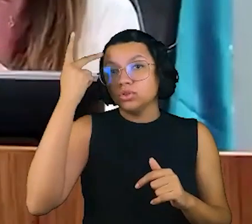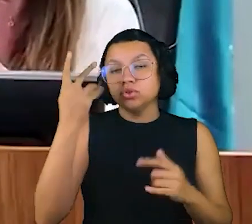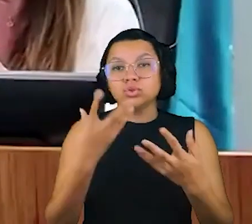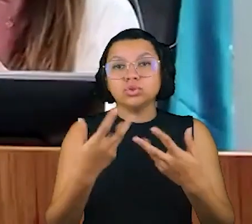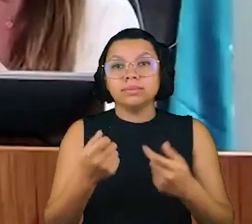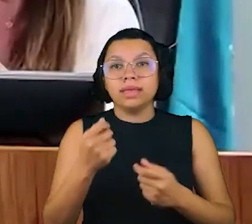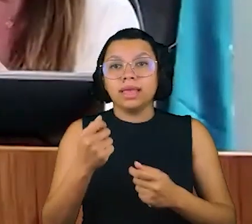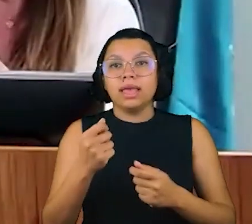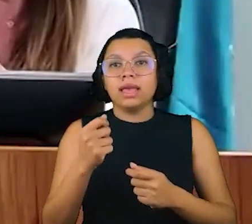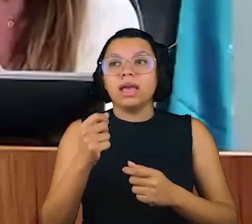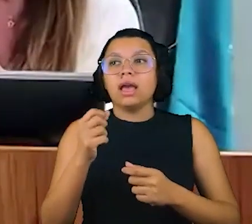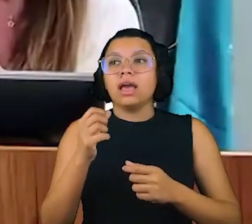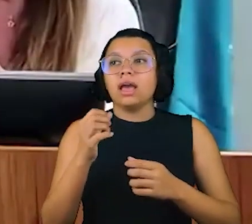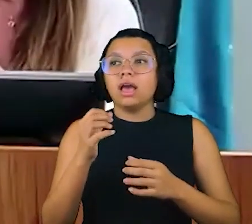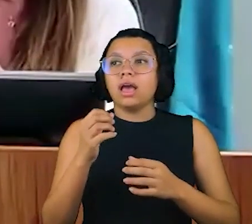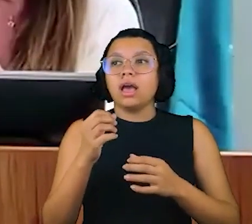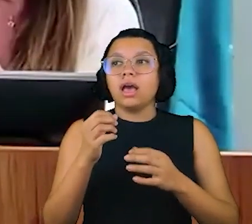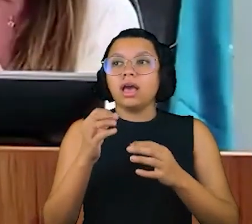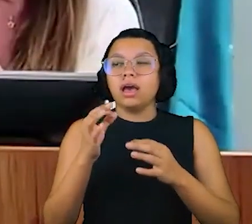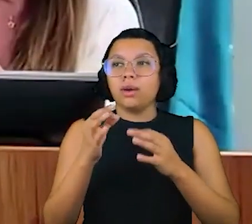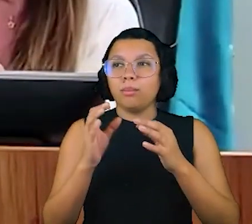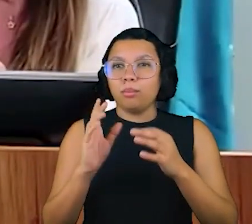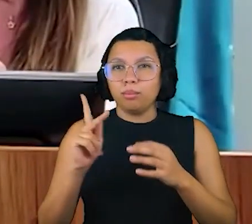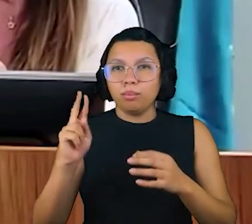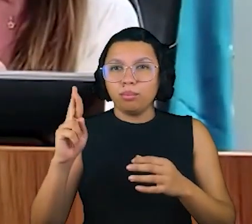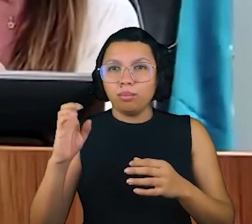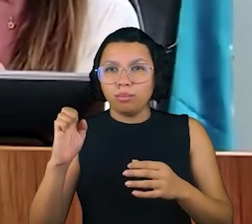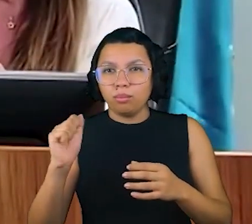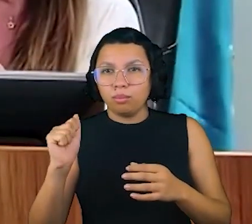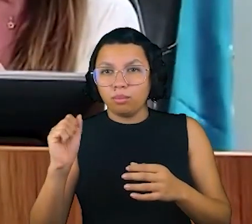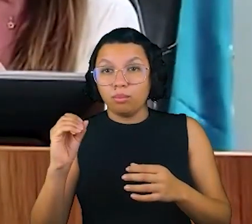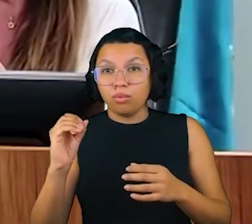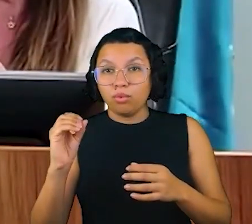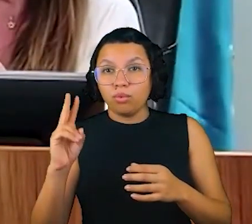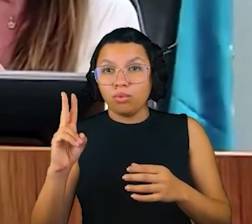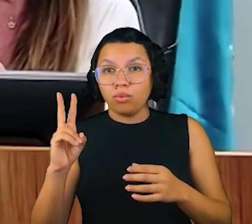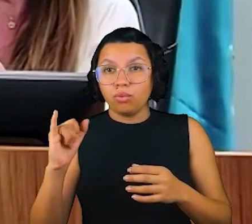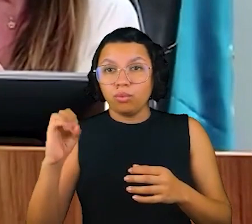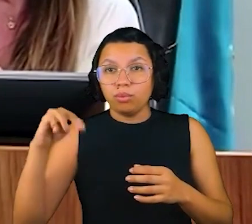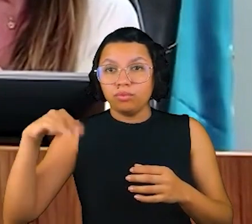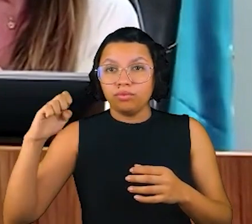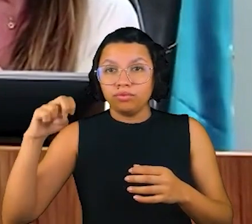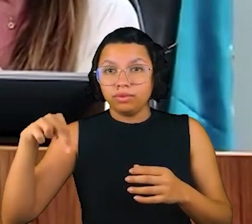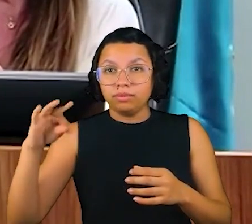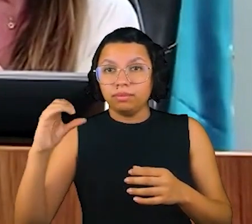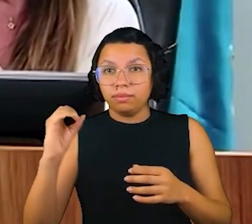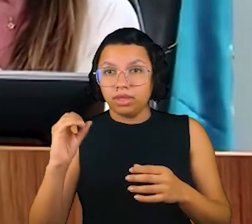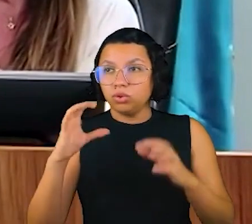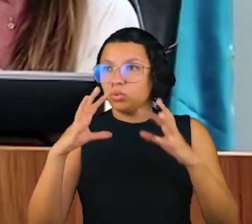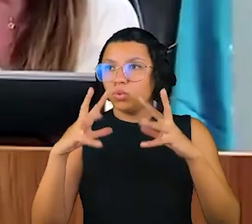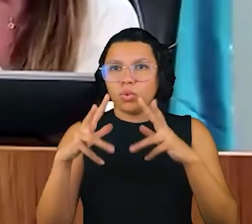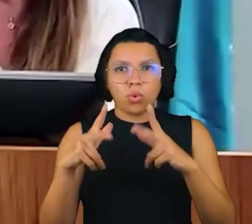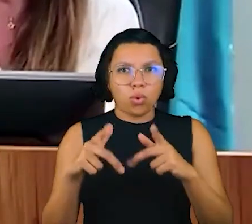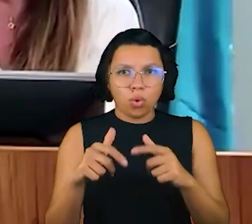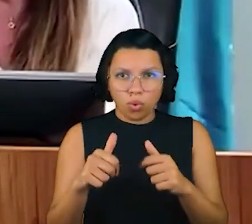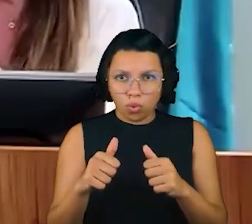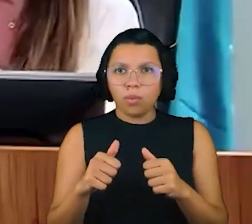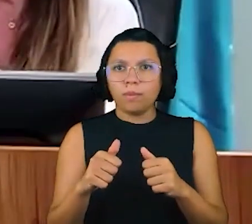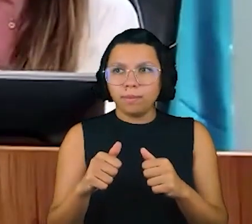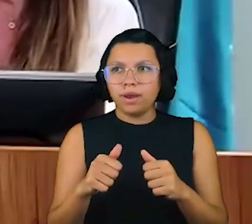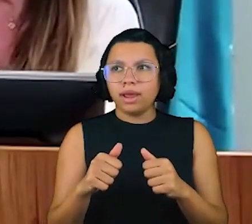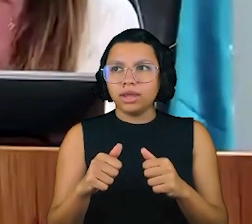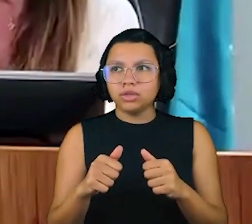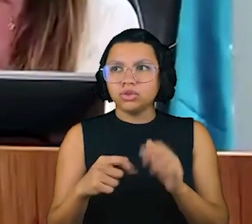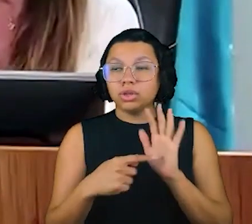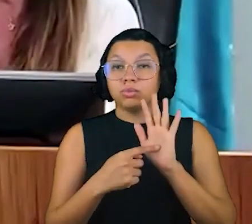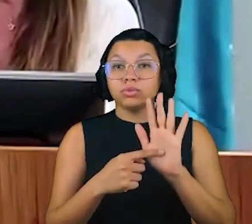o provimento do tribunal na sua absoluta literalidade, né, e tomar o provimento do tribunal nesse contexto, na absoluta literalidade,